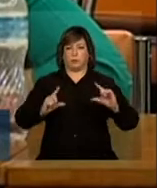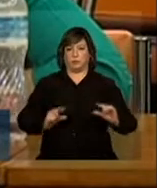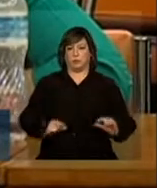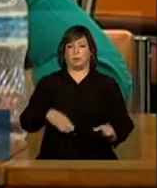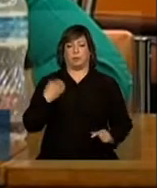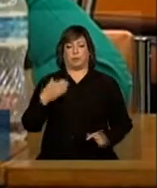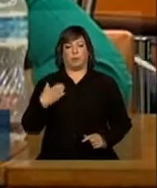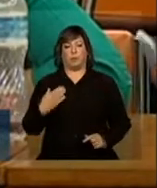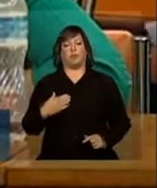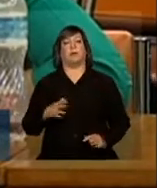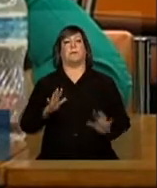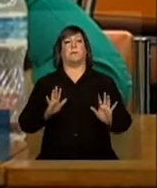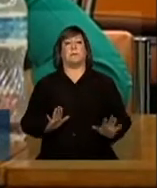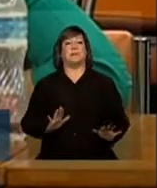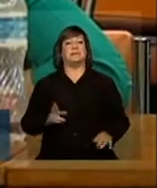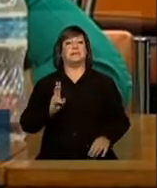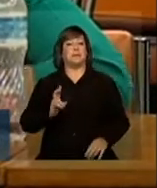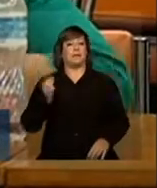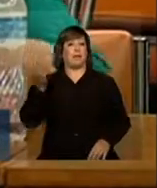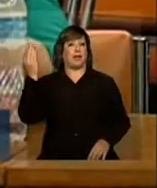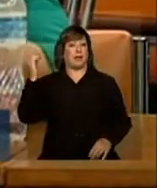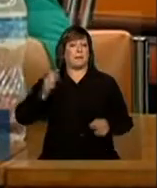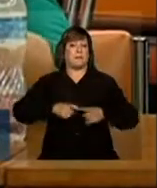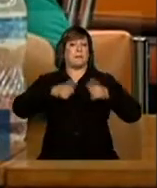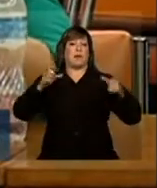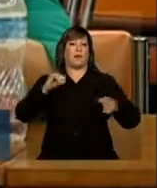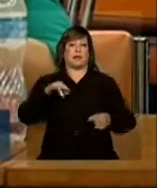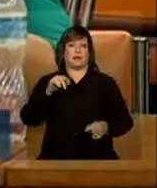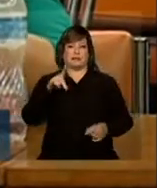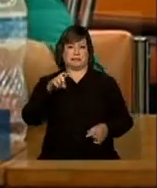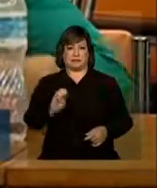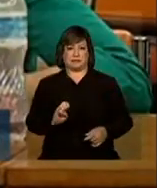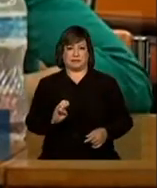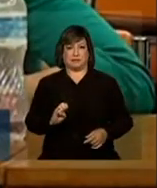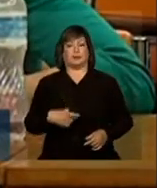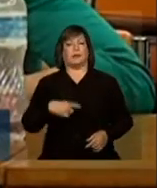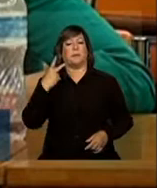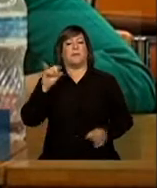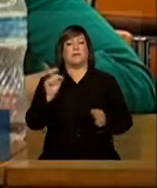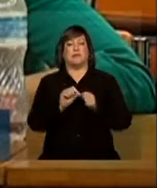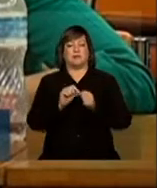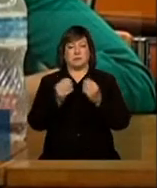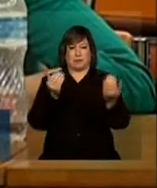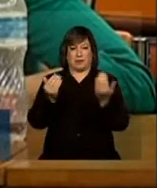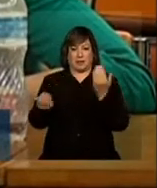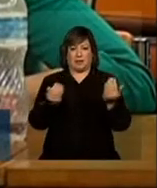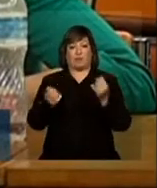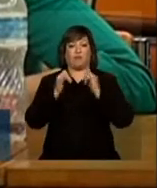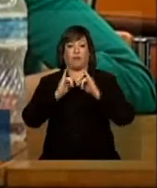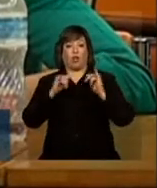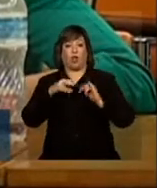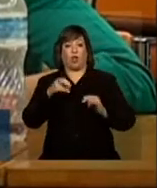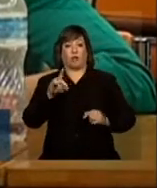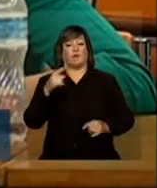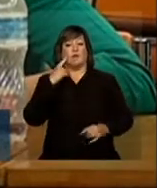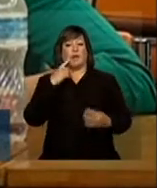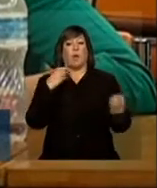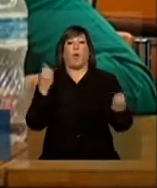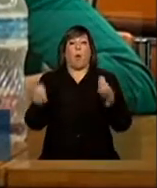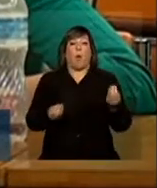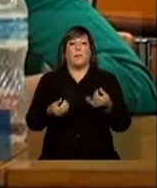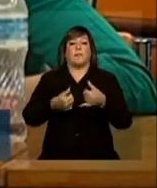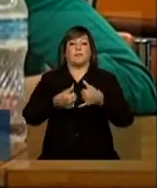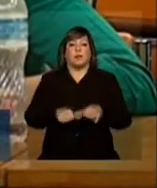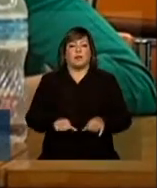região com os maiores índices. Então, para a gente fazer um parâmetro, teria os dados do Nordeste, para ver como é que está a situação com